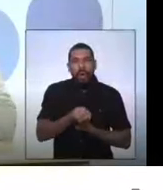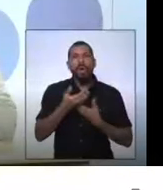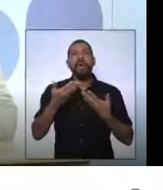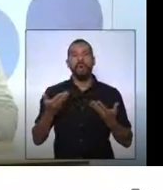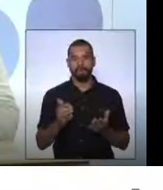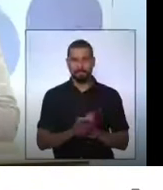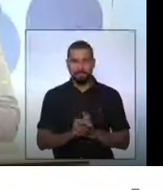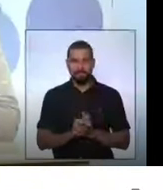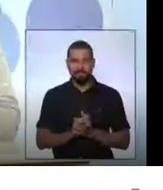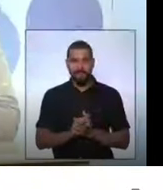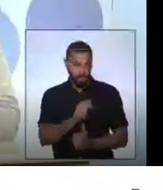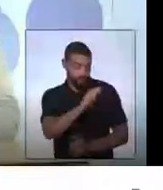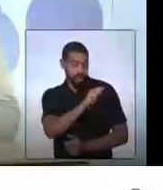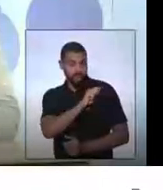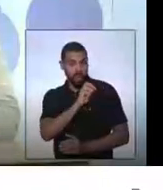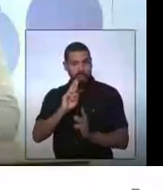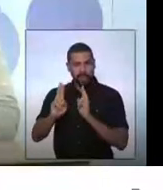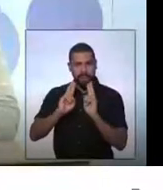estão colocando que